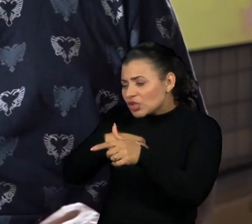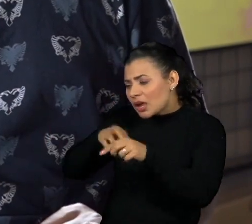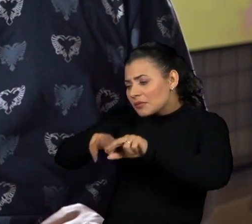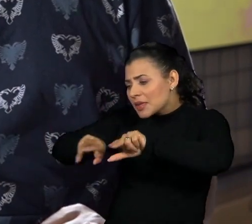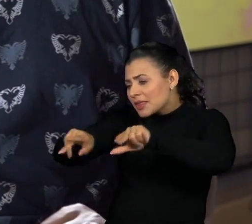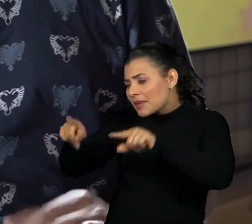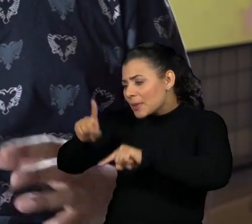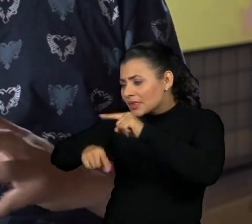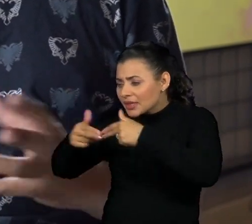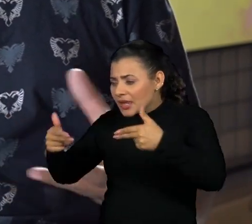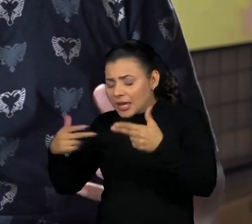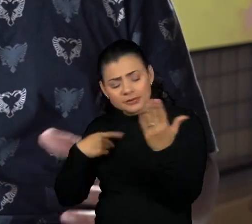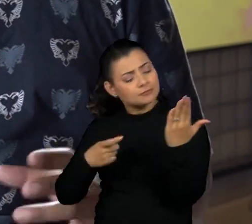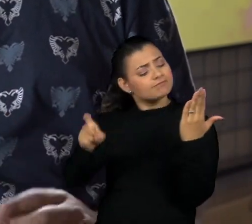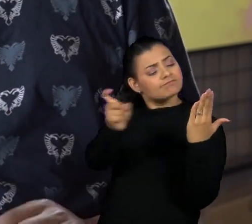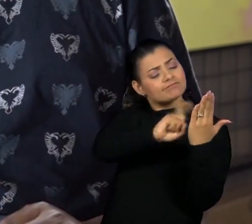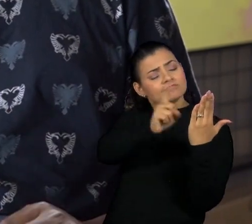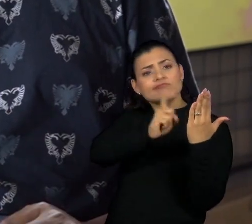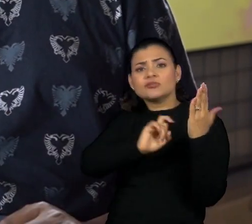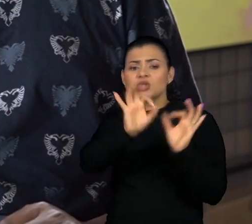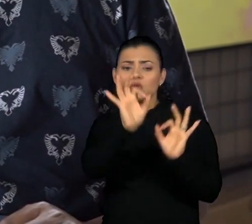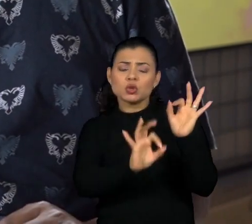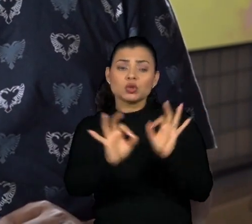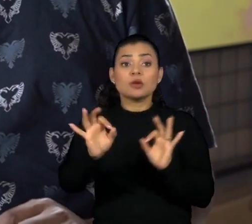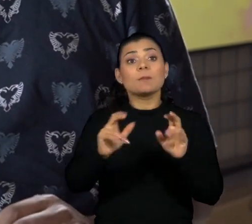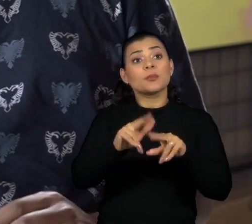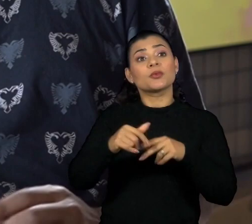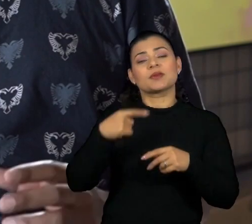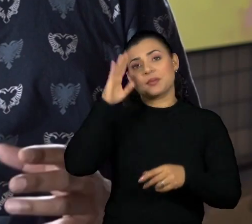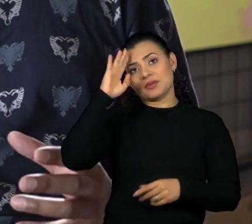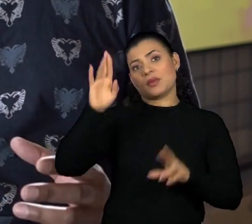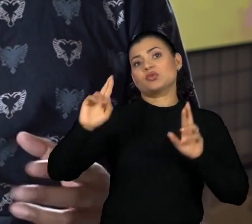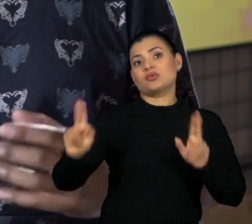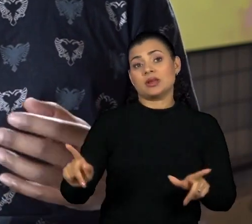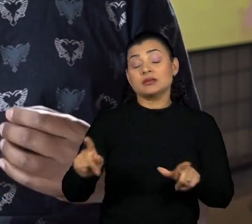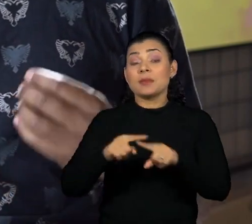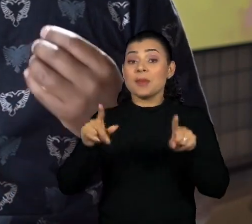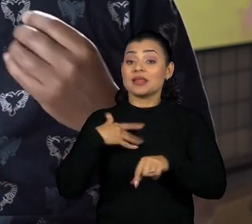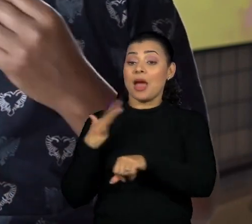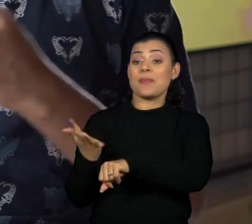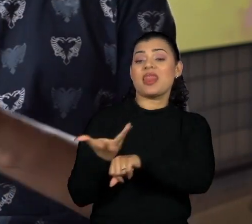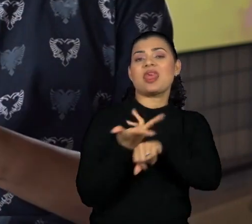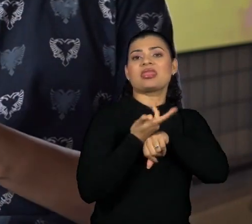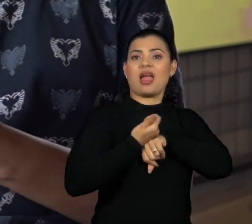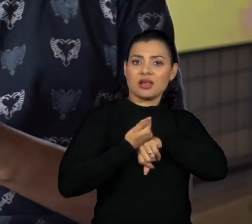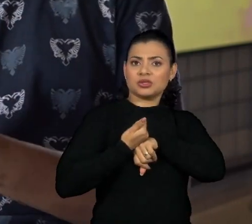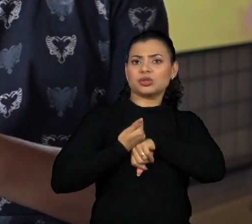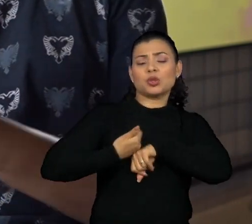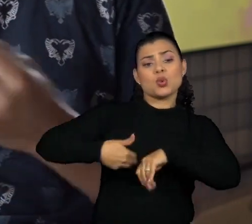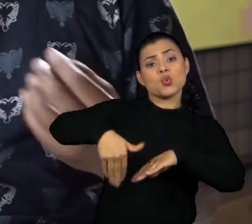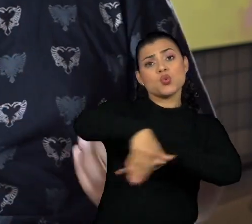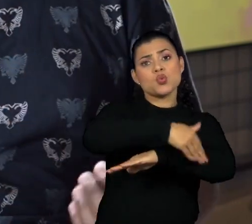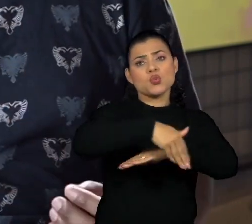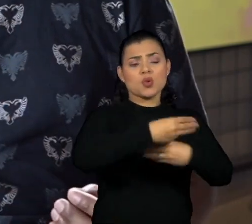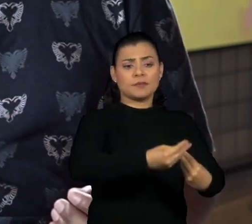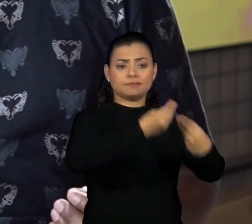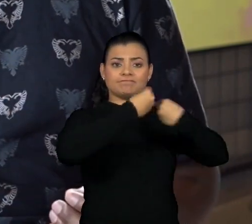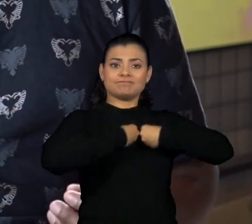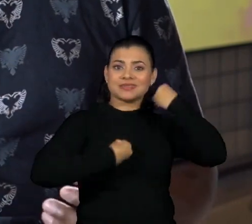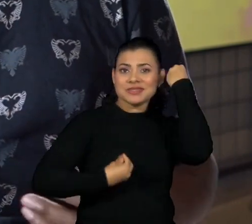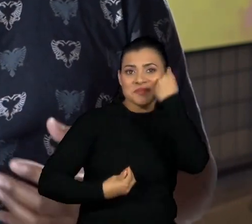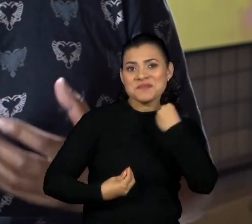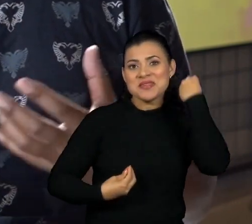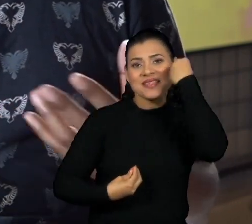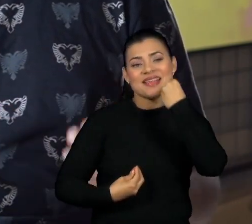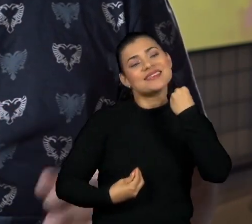formatos. Acho que essa é a diferença principal que eu vejo. Mas a habilidade que eu adquiro na rua, transmitida numa tela,